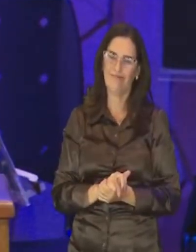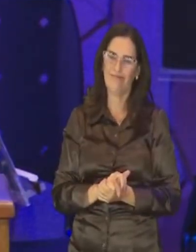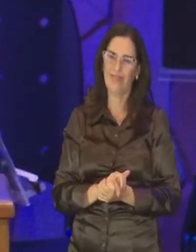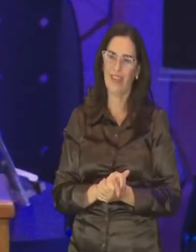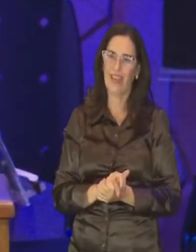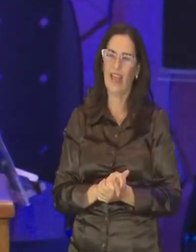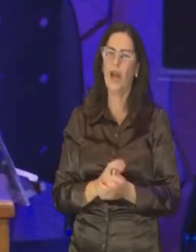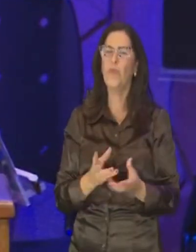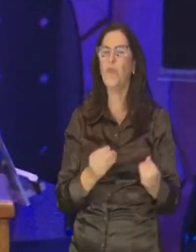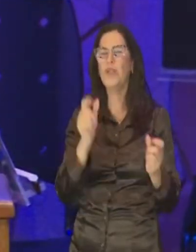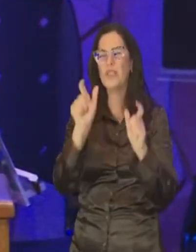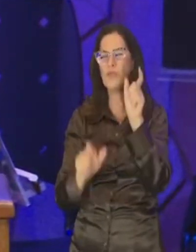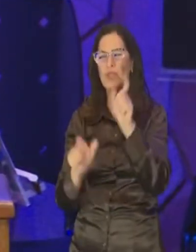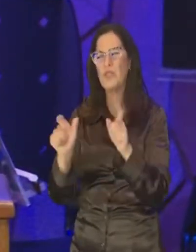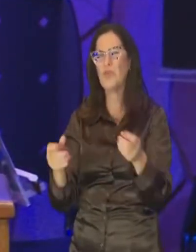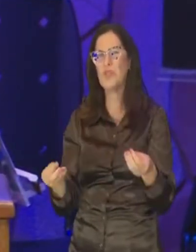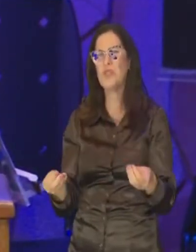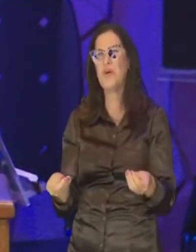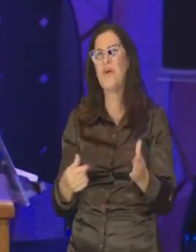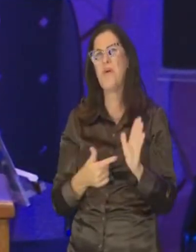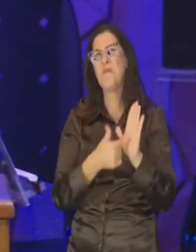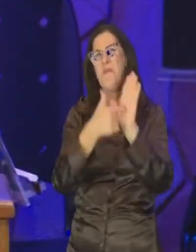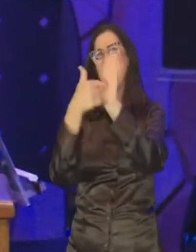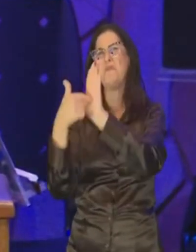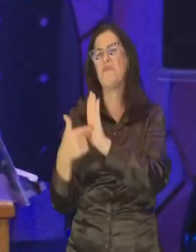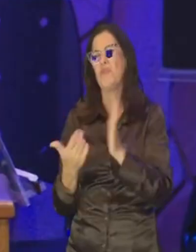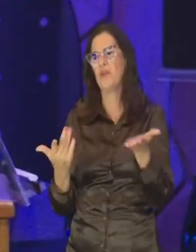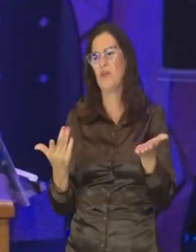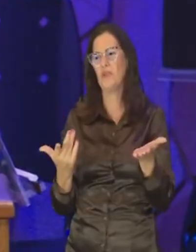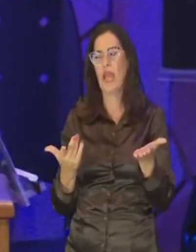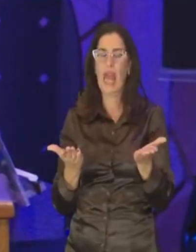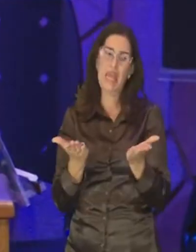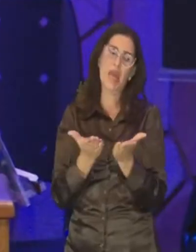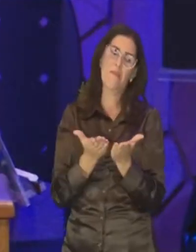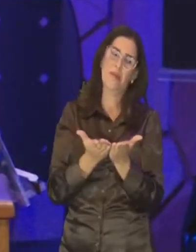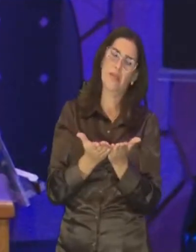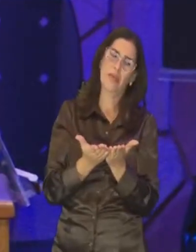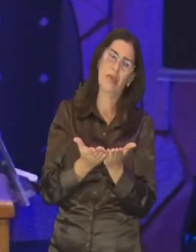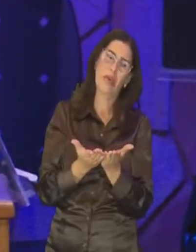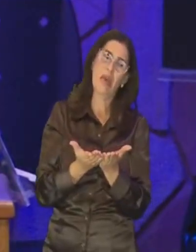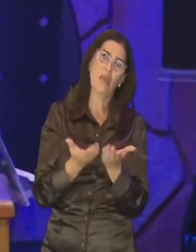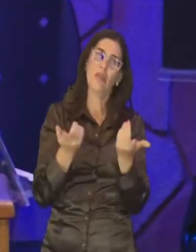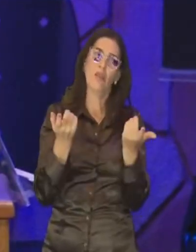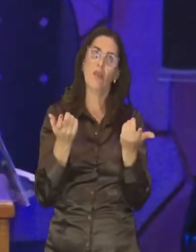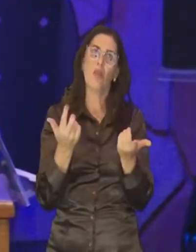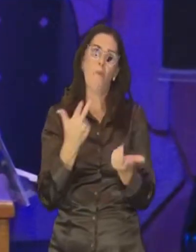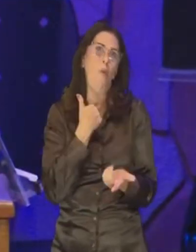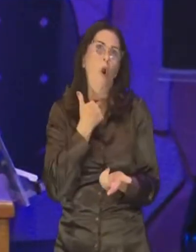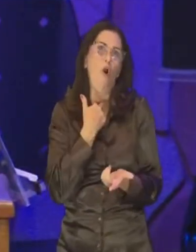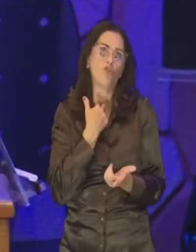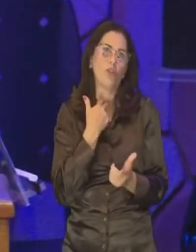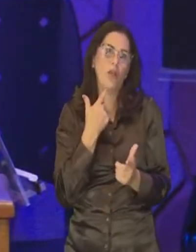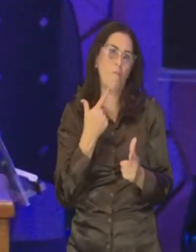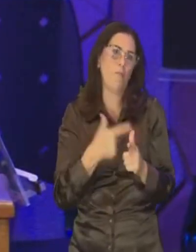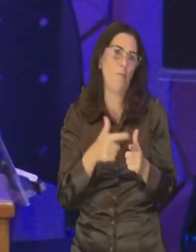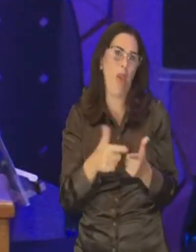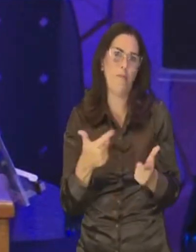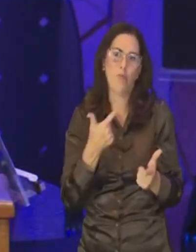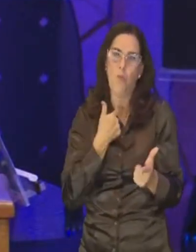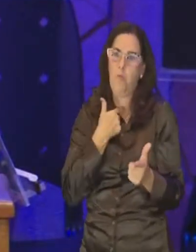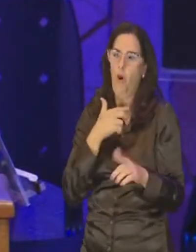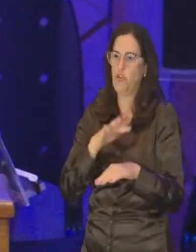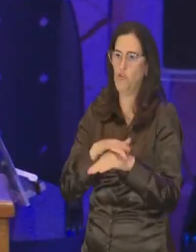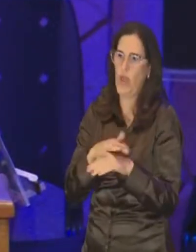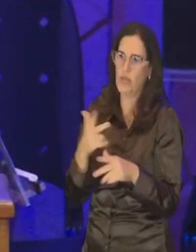Muitos levantam uma bandeira de que o cristão não deve passar por provações. Mas isso